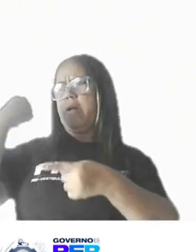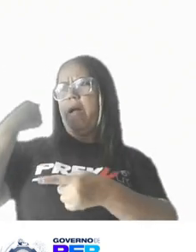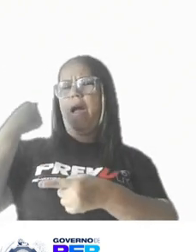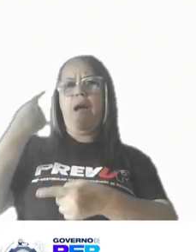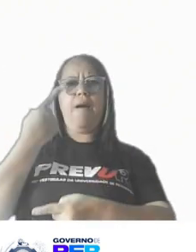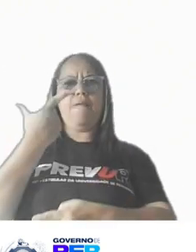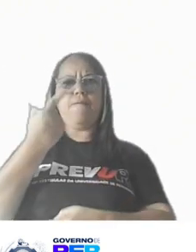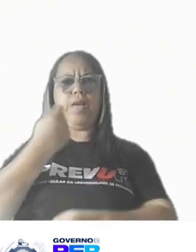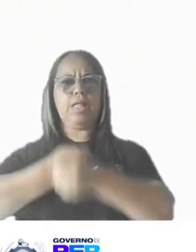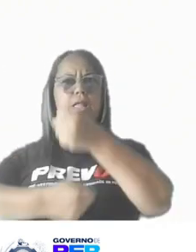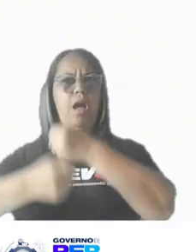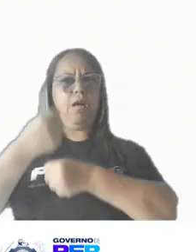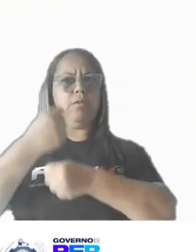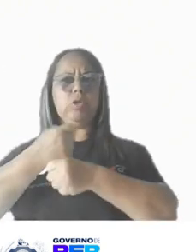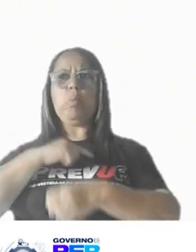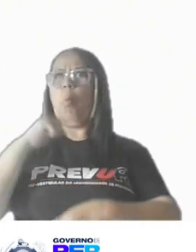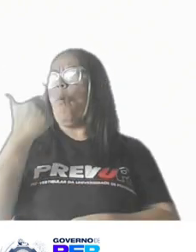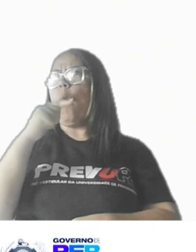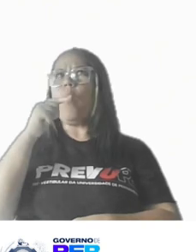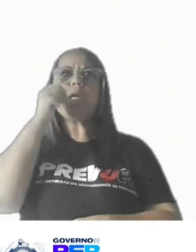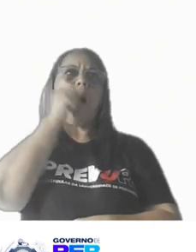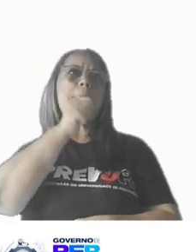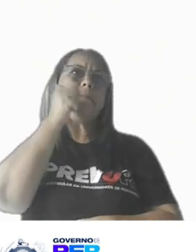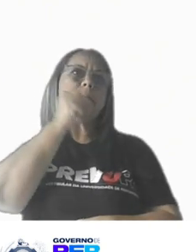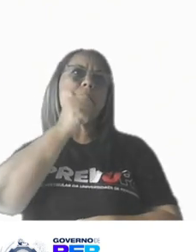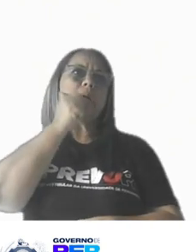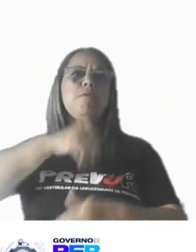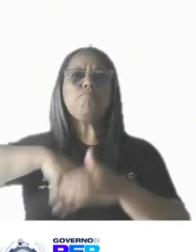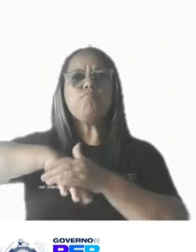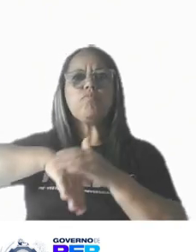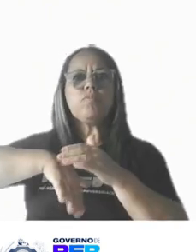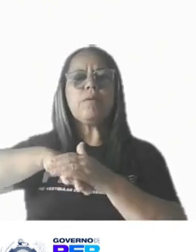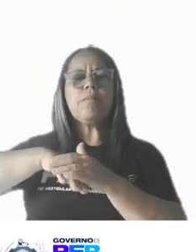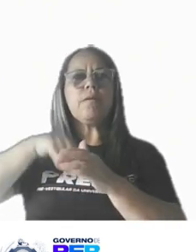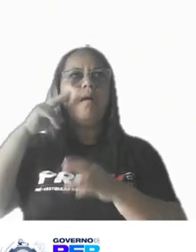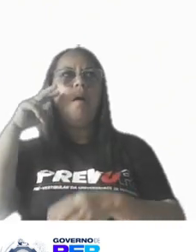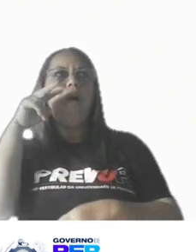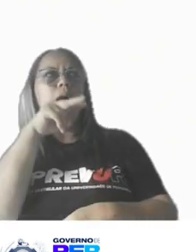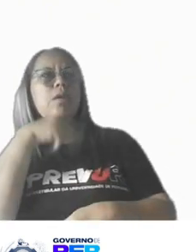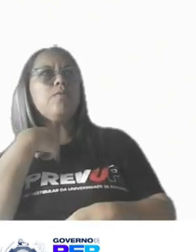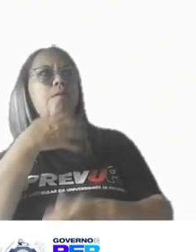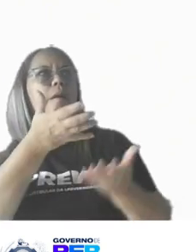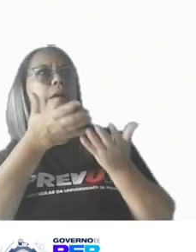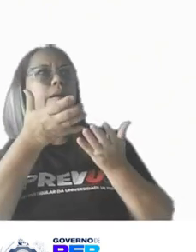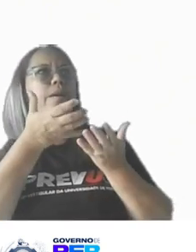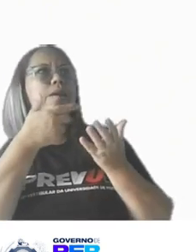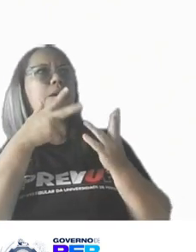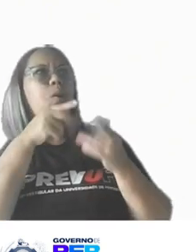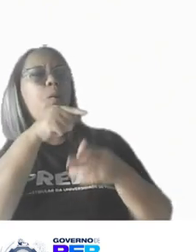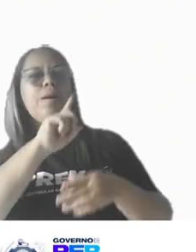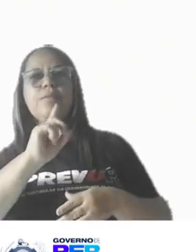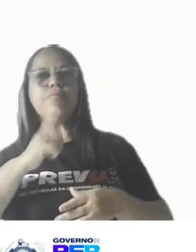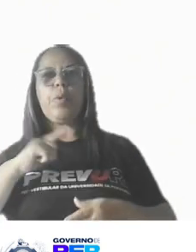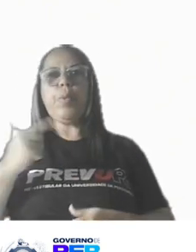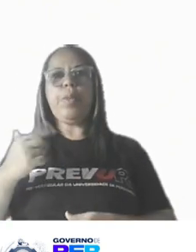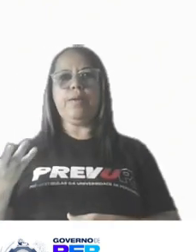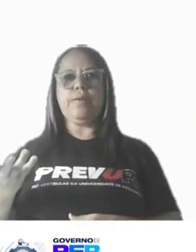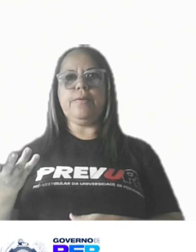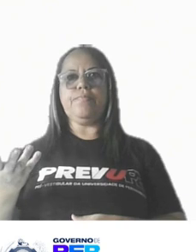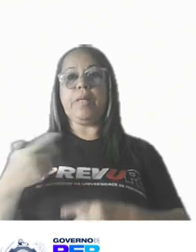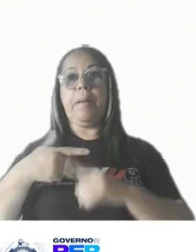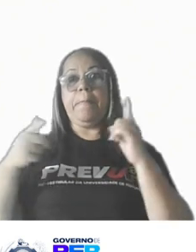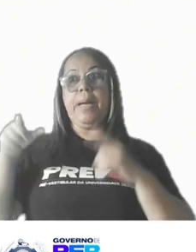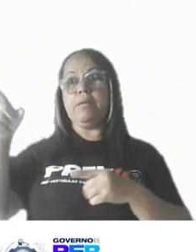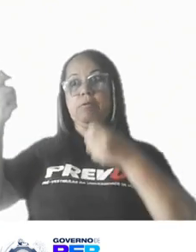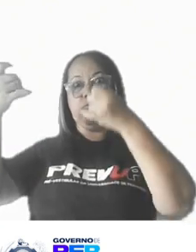20 anos atrás, não havia mulheres que servissem como referência para as jogadoras. Um